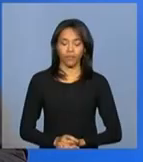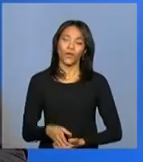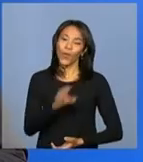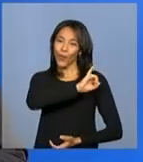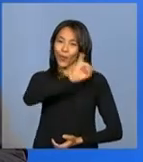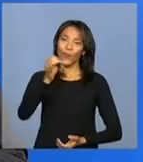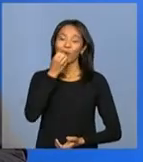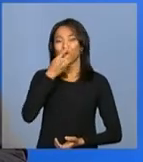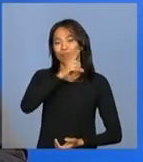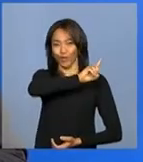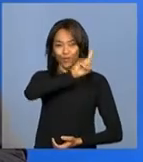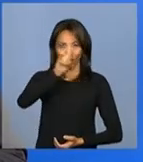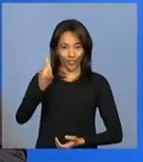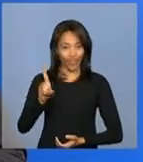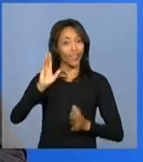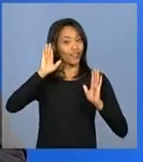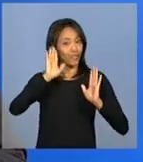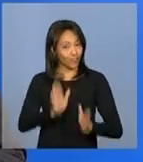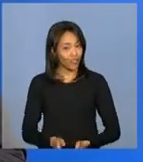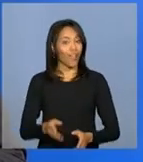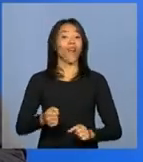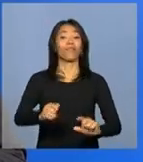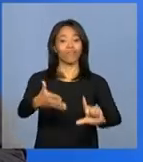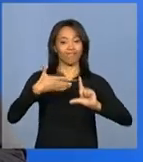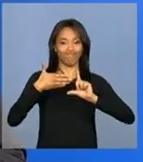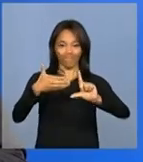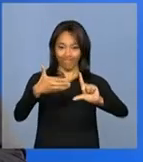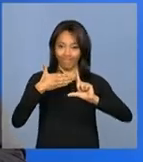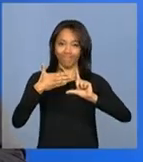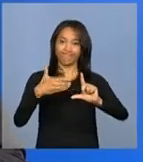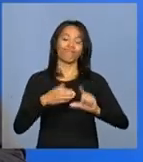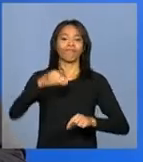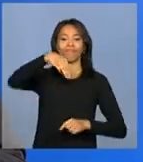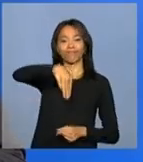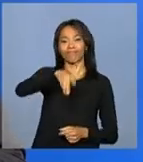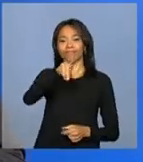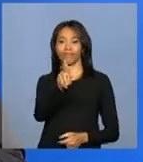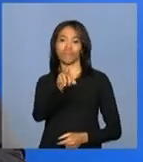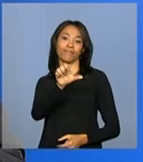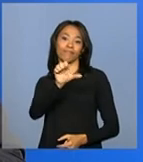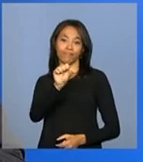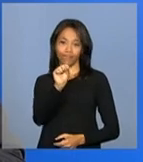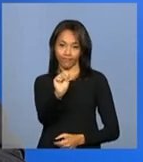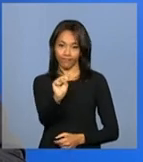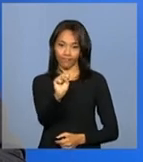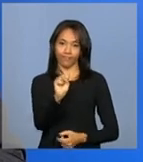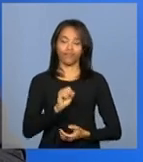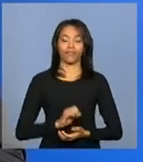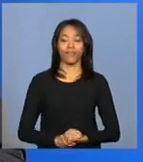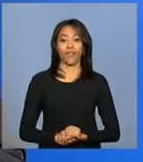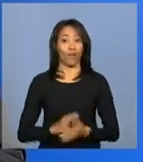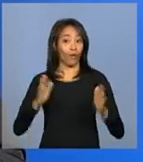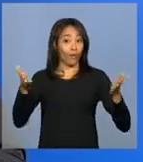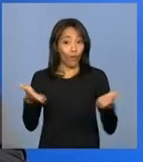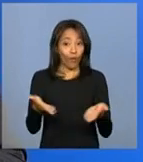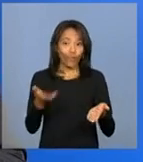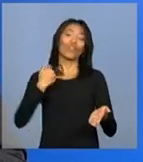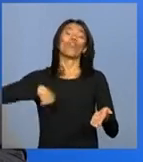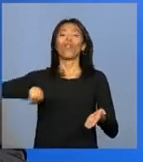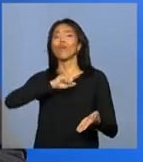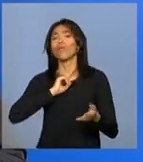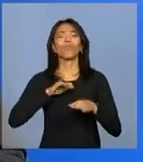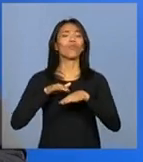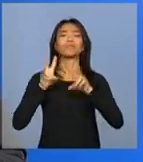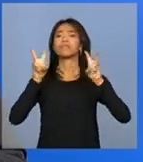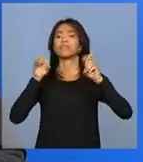Olá bom dia está no ar Mais uma teleconferência do Ministério do Desenvolvimento Social e combate à fome e hoje nós vamos